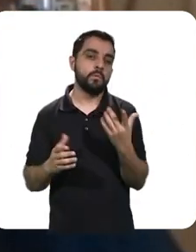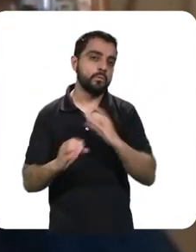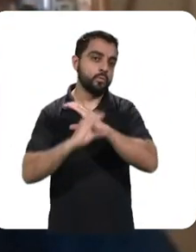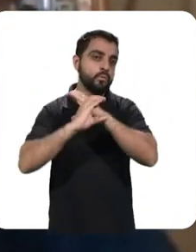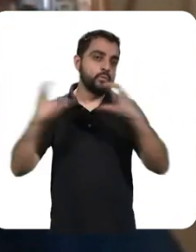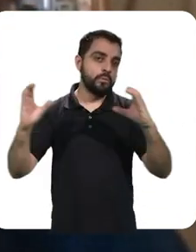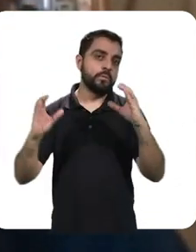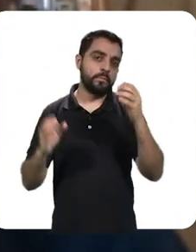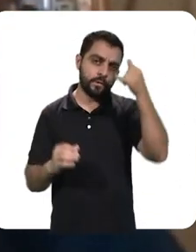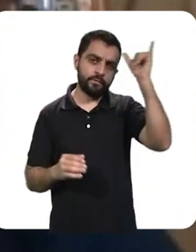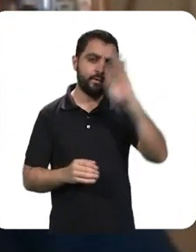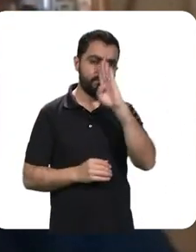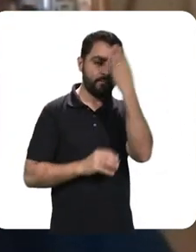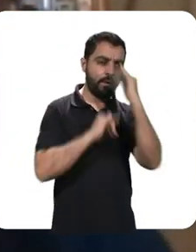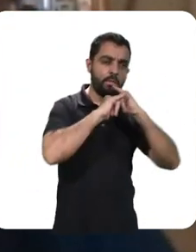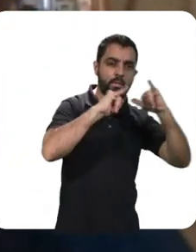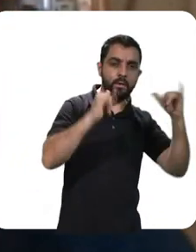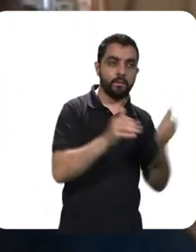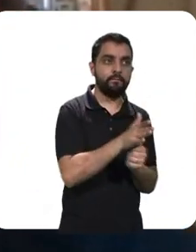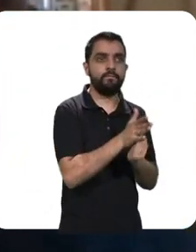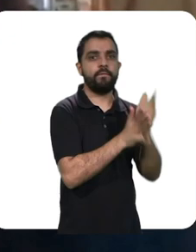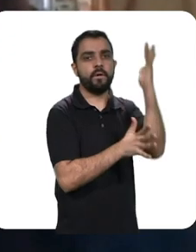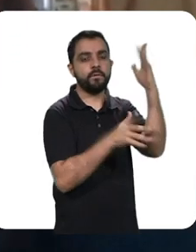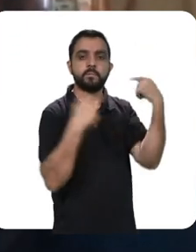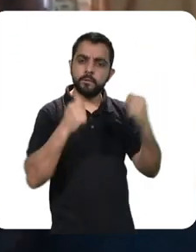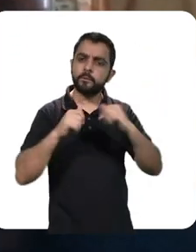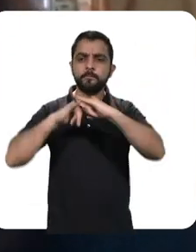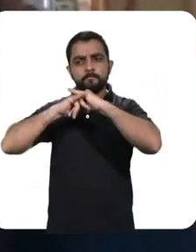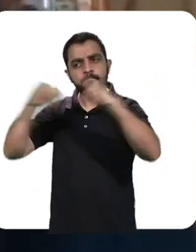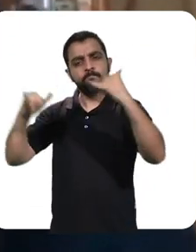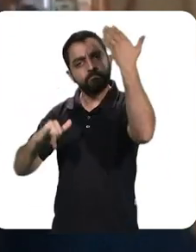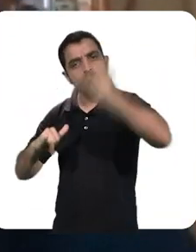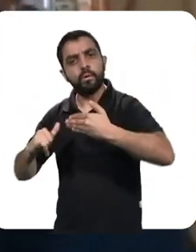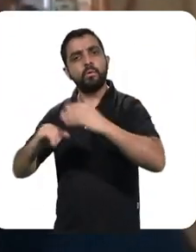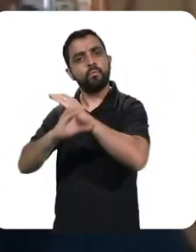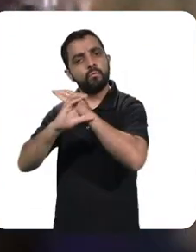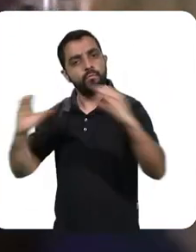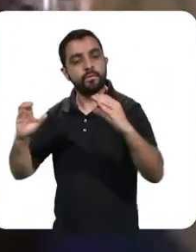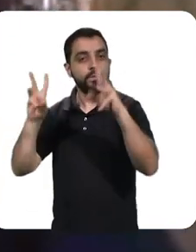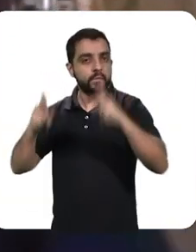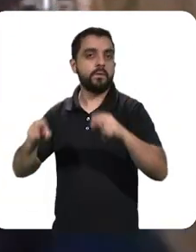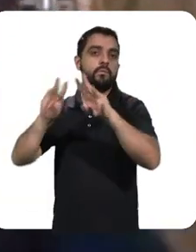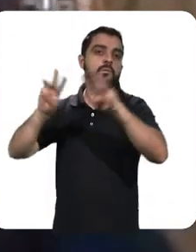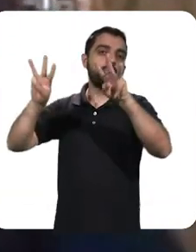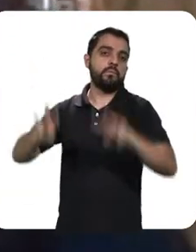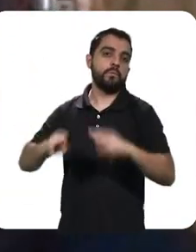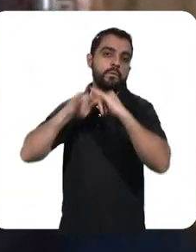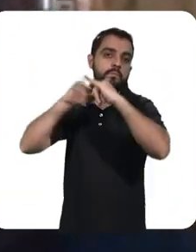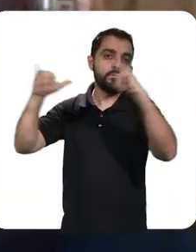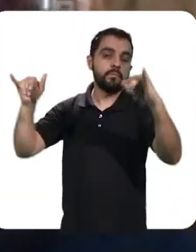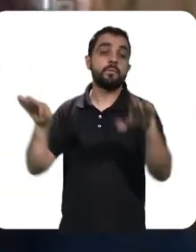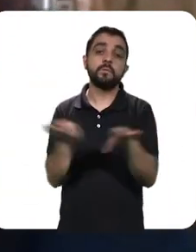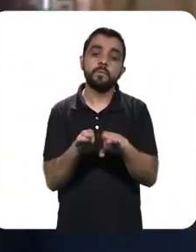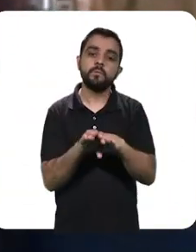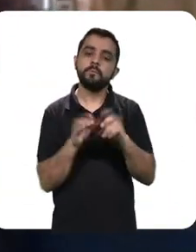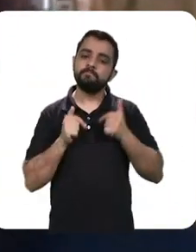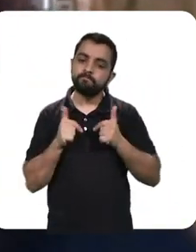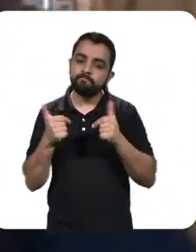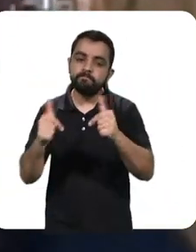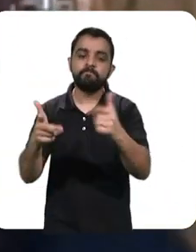que tem tanta fake news, projetos de pesquisa, projetos de extensão. A gente vê inclusive a iniciativa